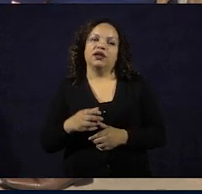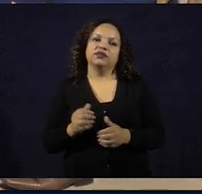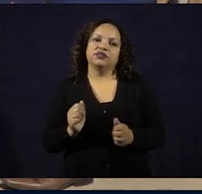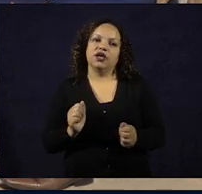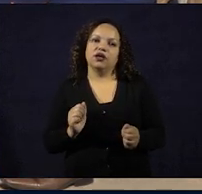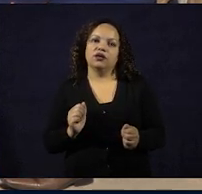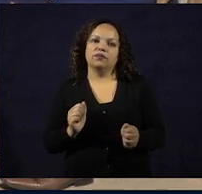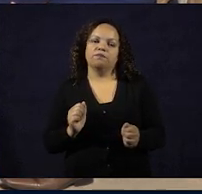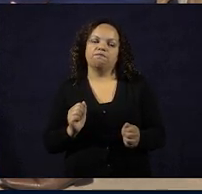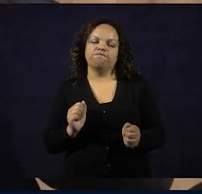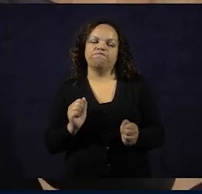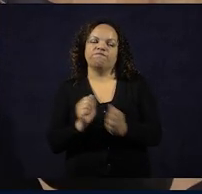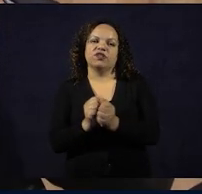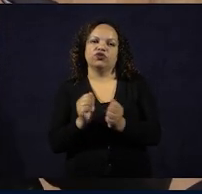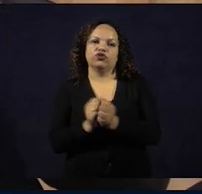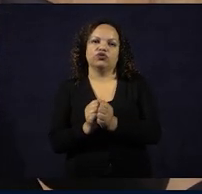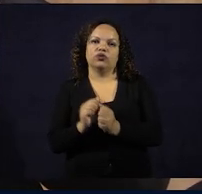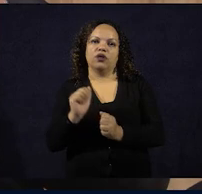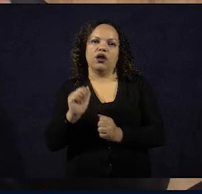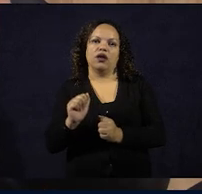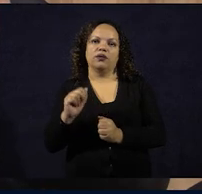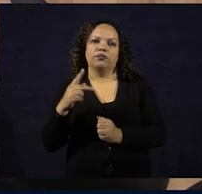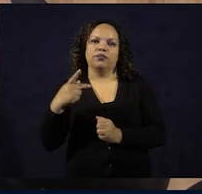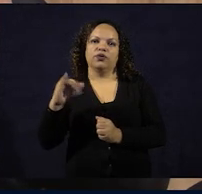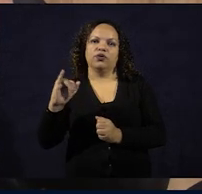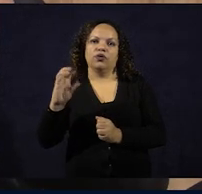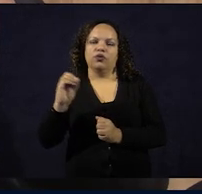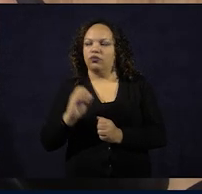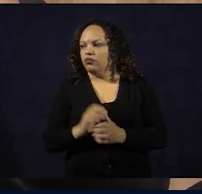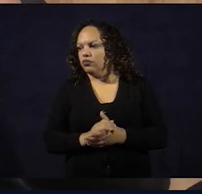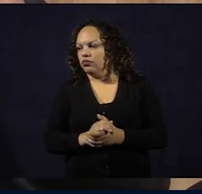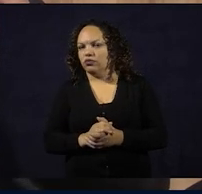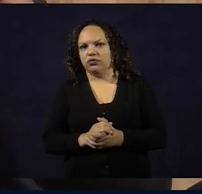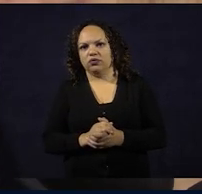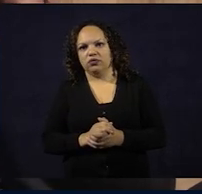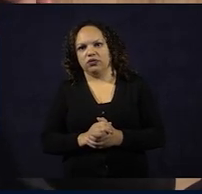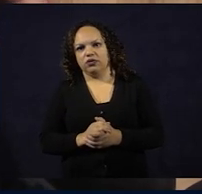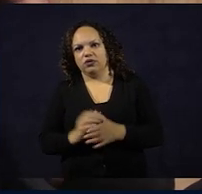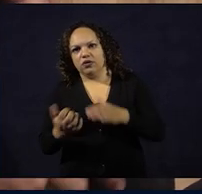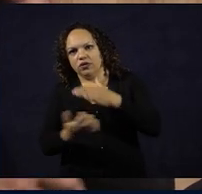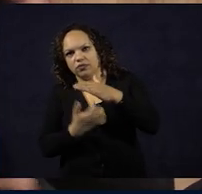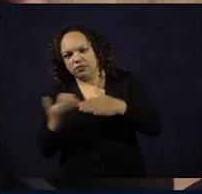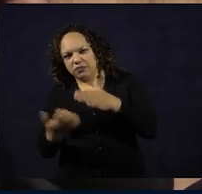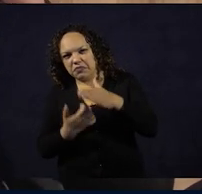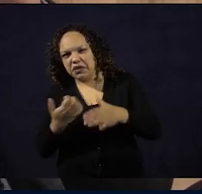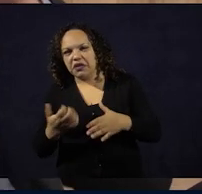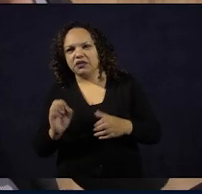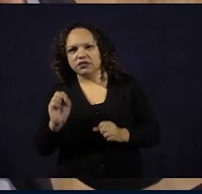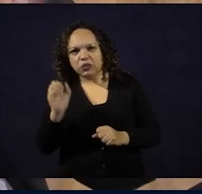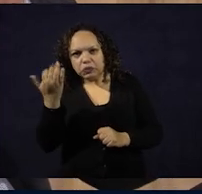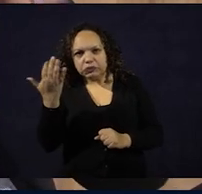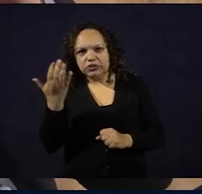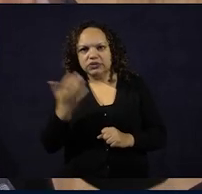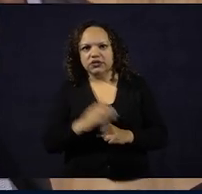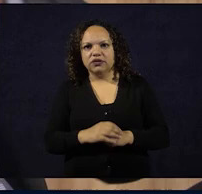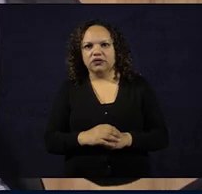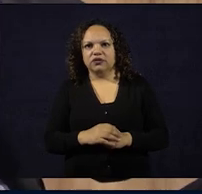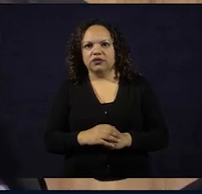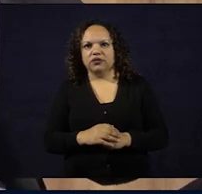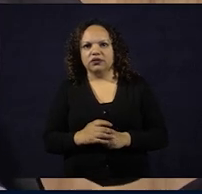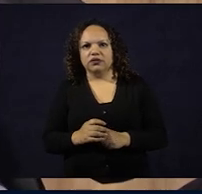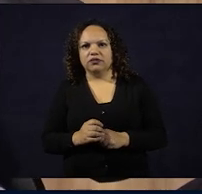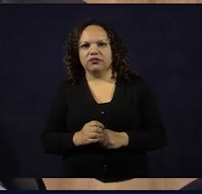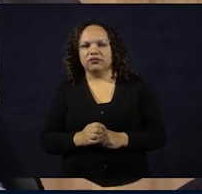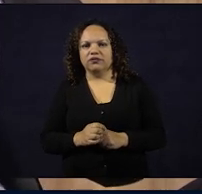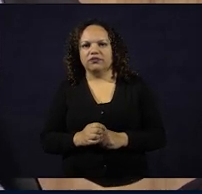IPO e pensa que aconteceu com a nossa empresa tá que foi até até quase